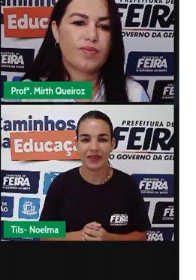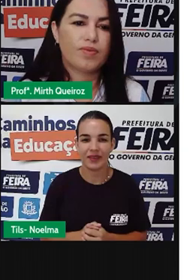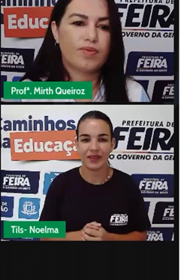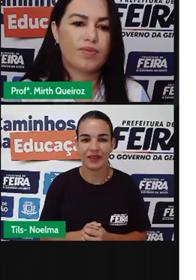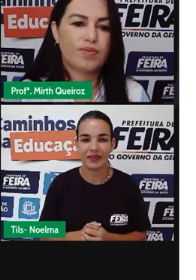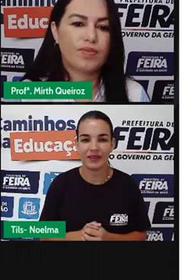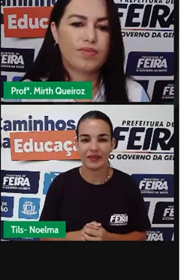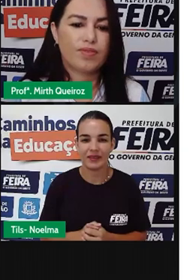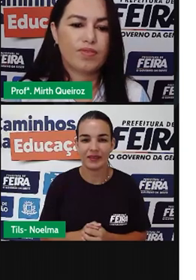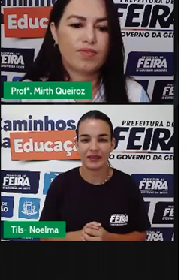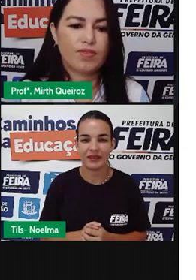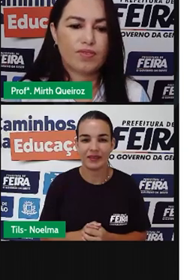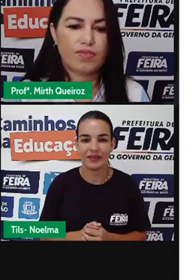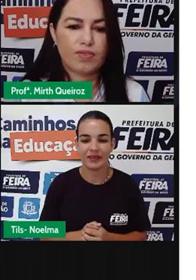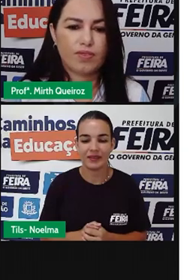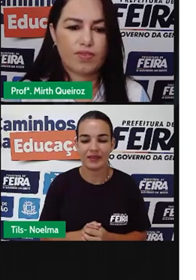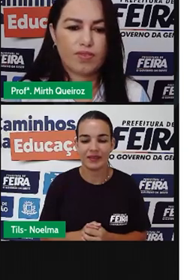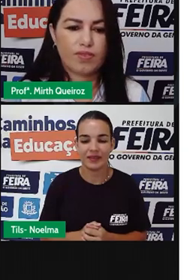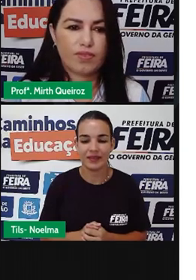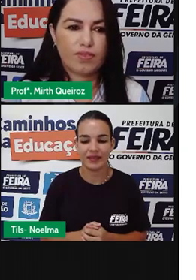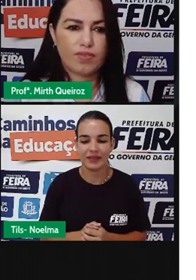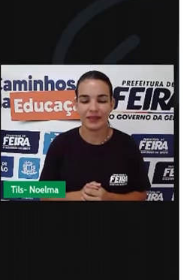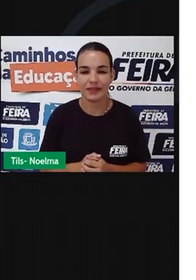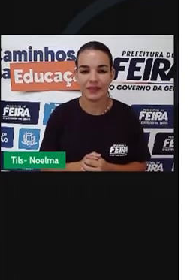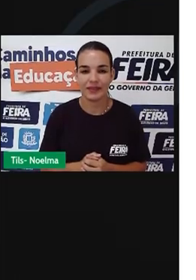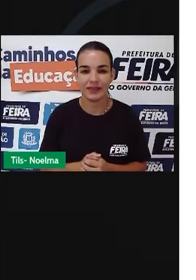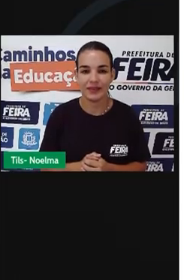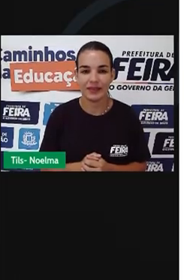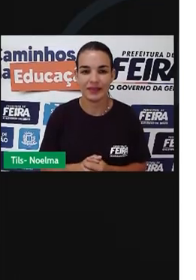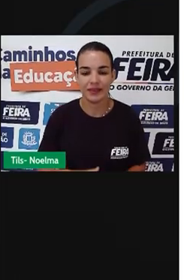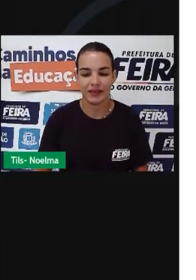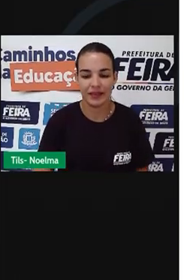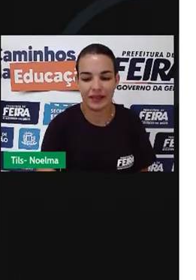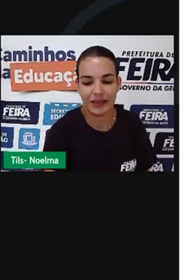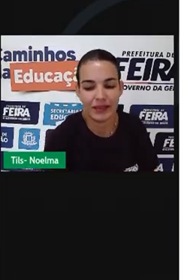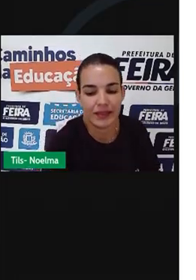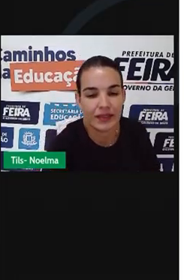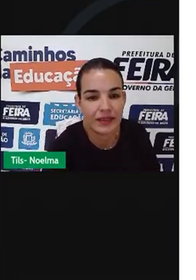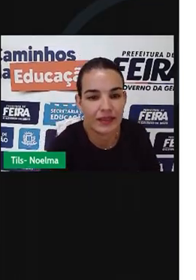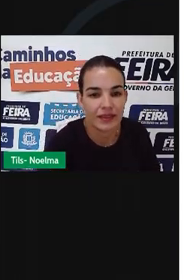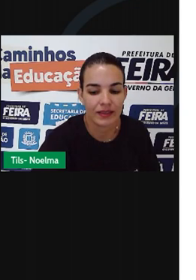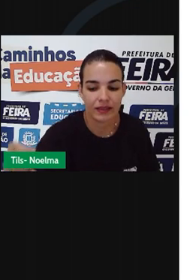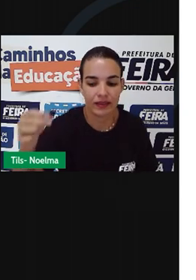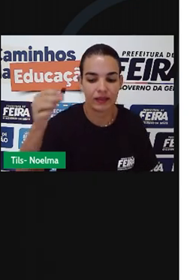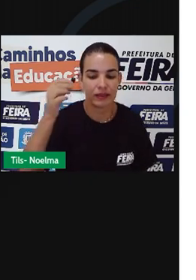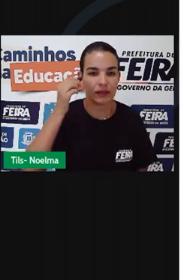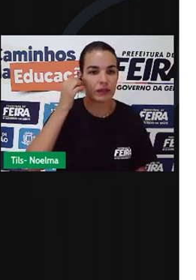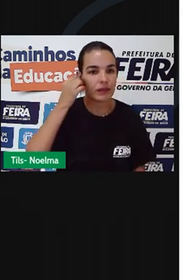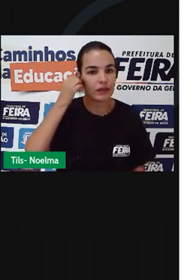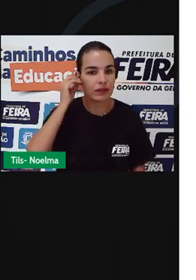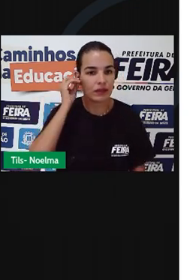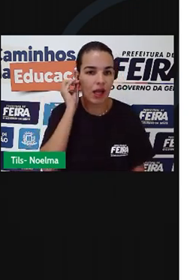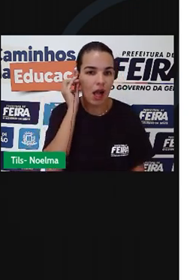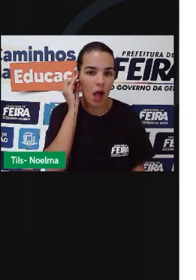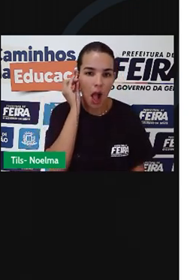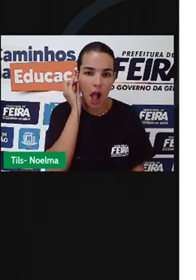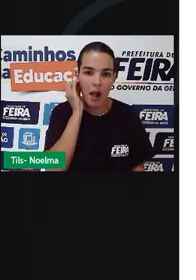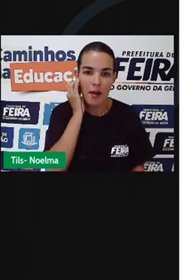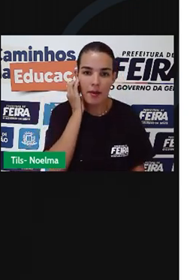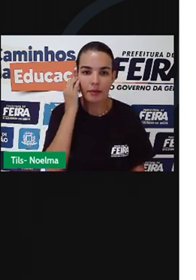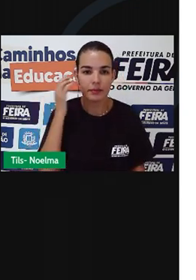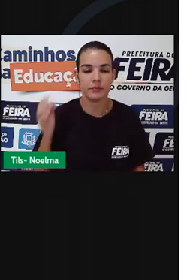a Nutella Branca o centro o título em Braile letras pretas pisca um novo olhar é